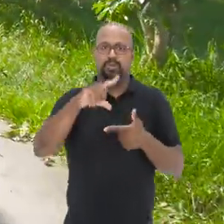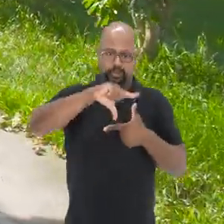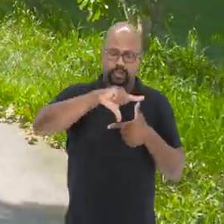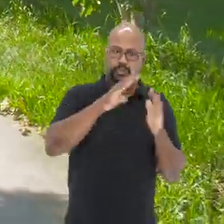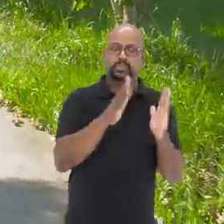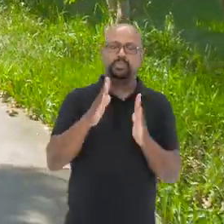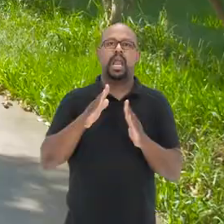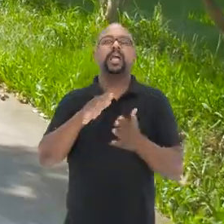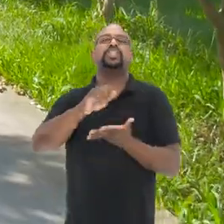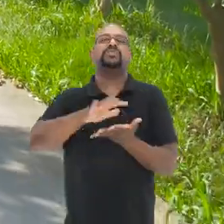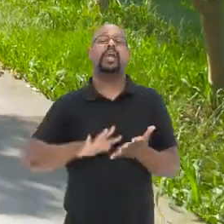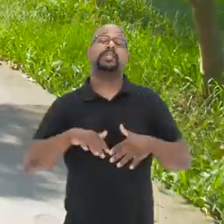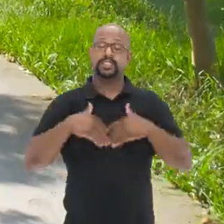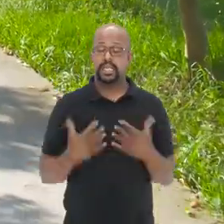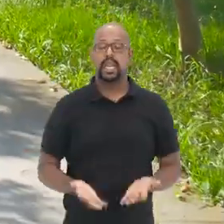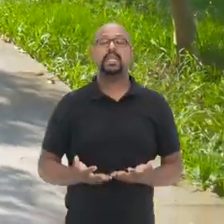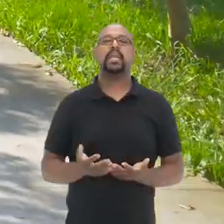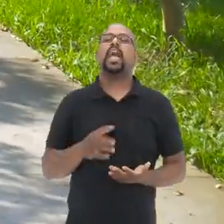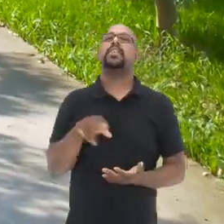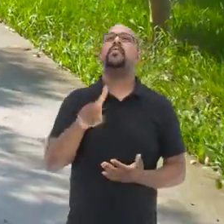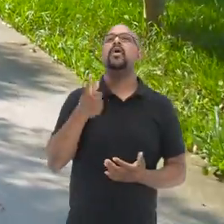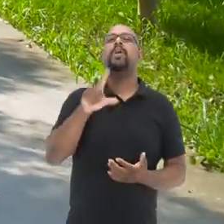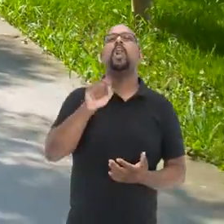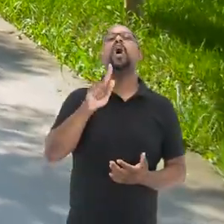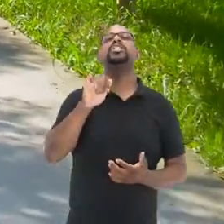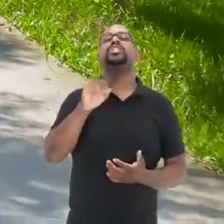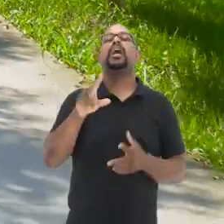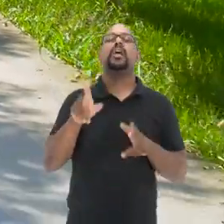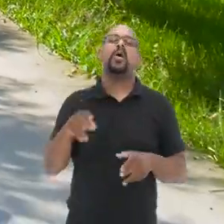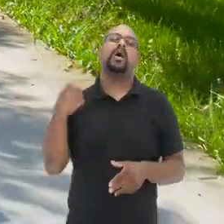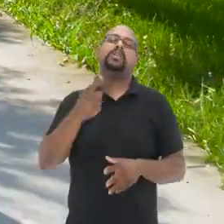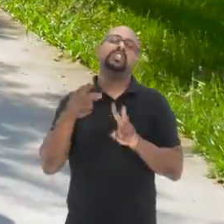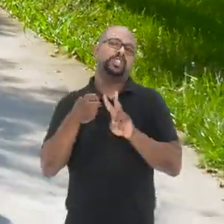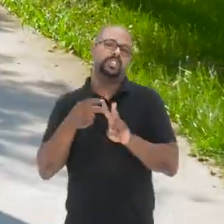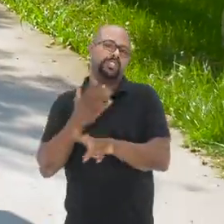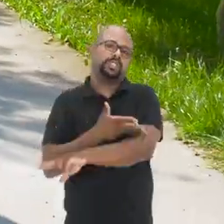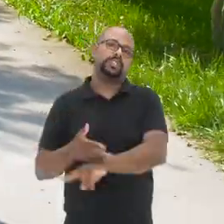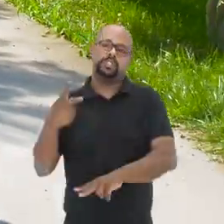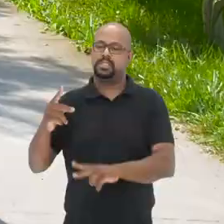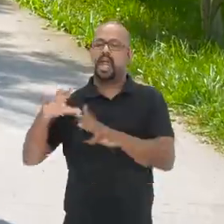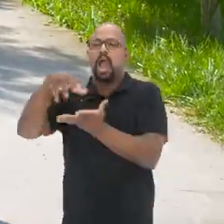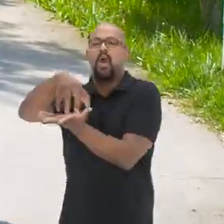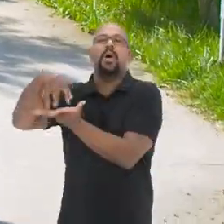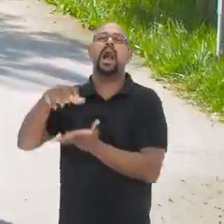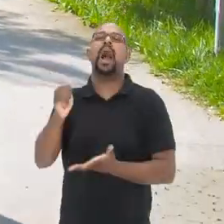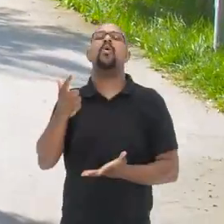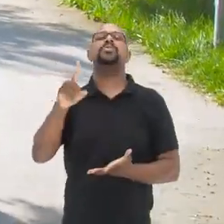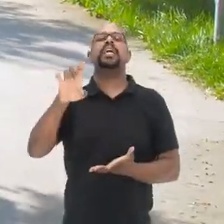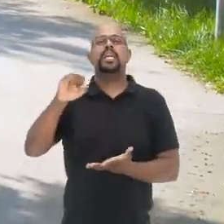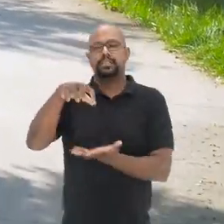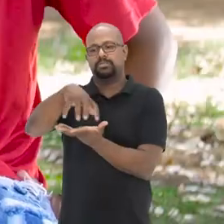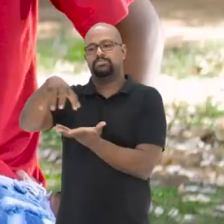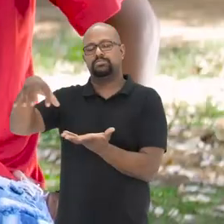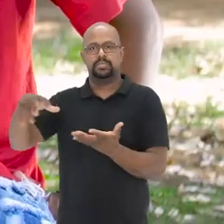muito pautado, assim, as atividades, e aí não é uma lógica que a gente costuma seguir nas comunidades, nas aldeias,